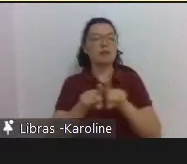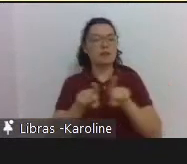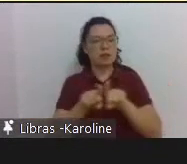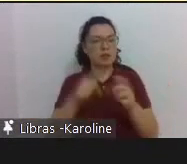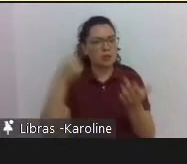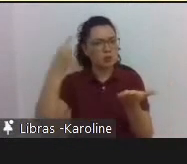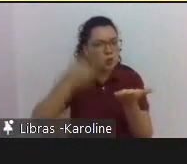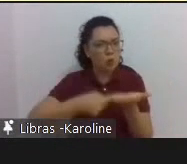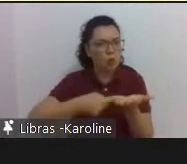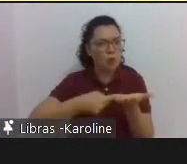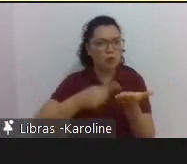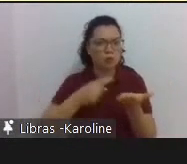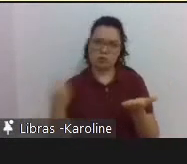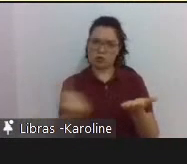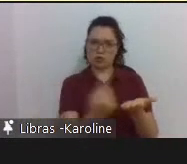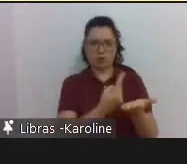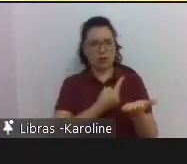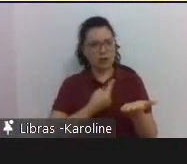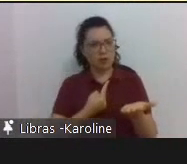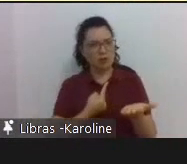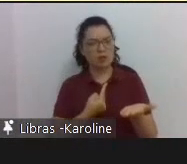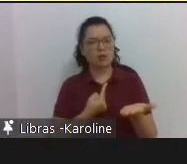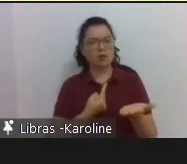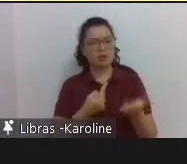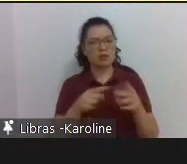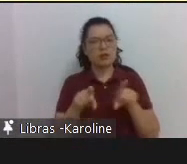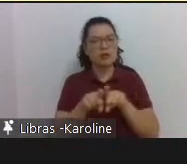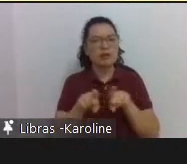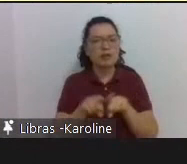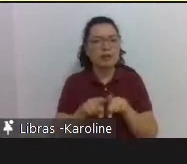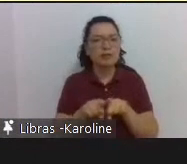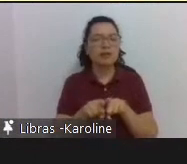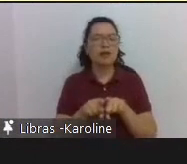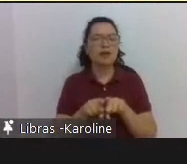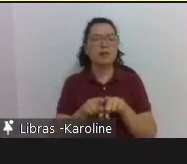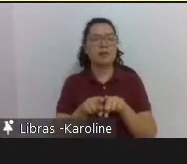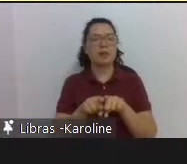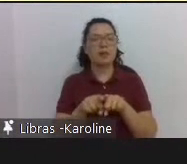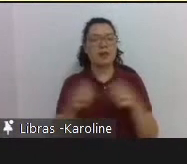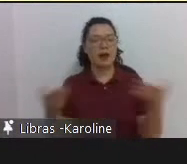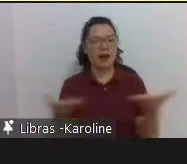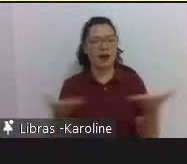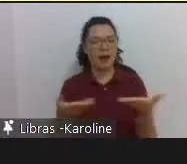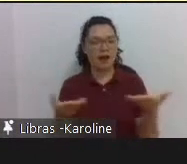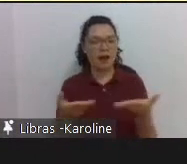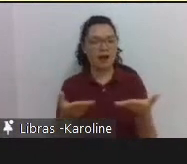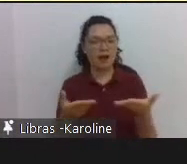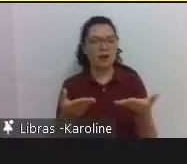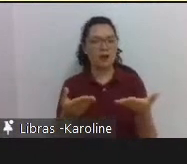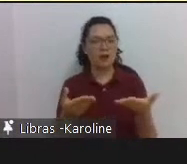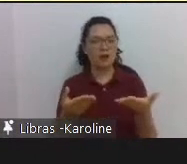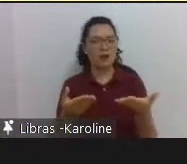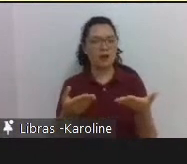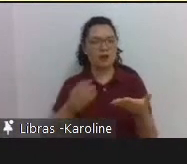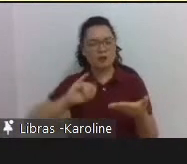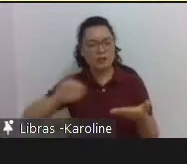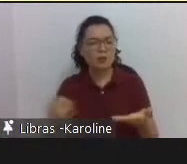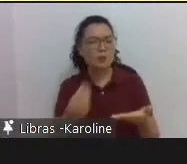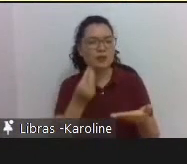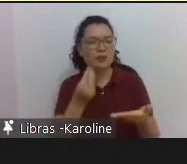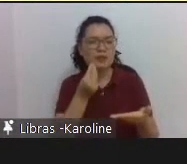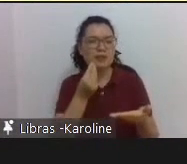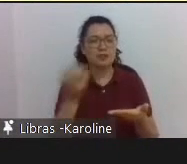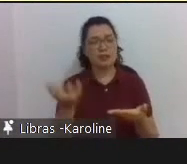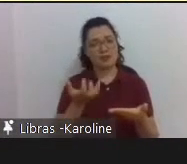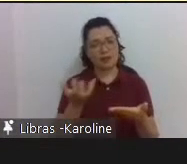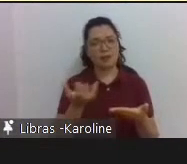comunidade. Porém, como palavras finais desse encerramento do sexto Enam Park, deixo momentaneamente as má notícias de lado e